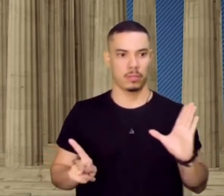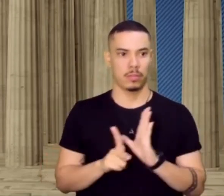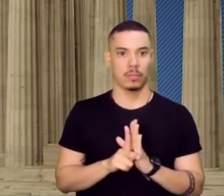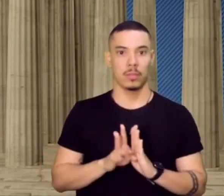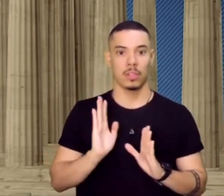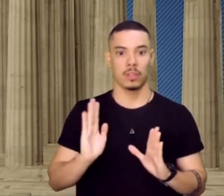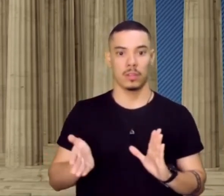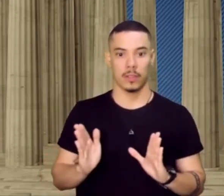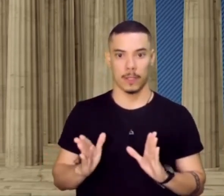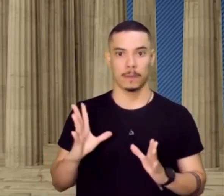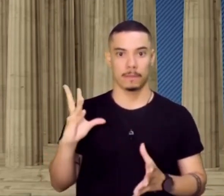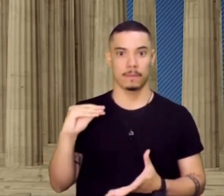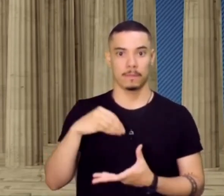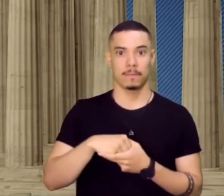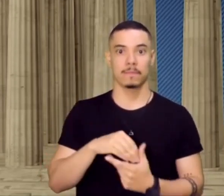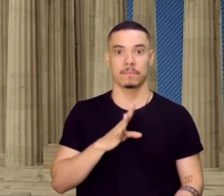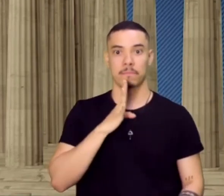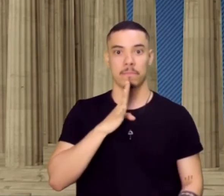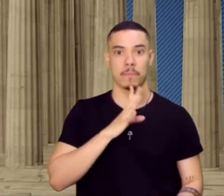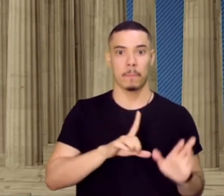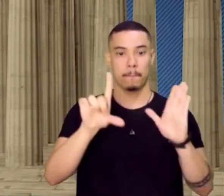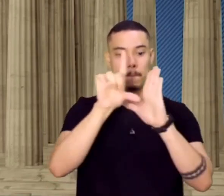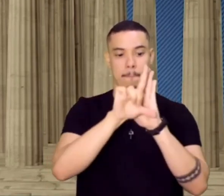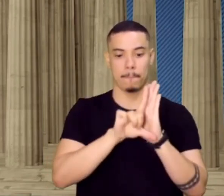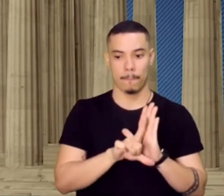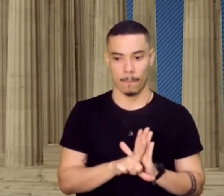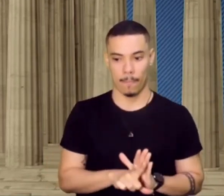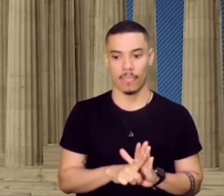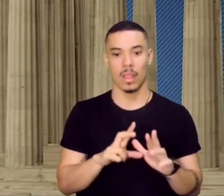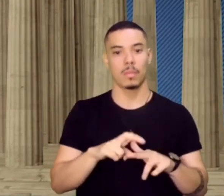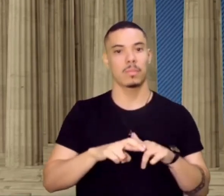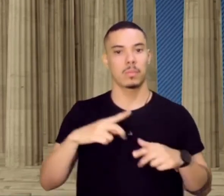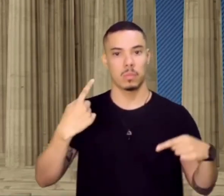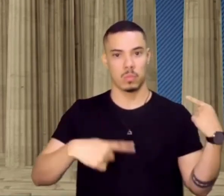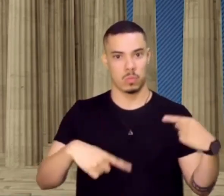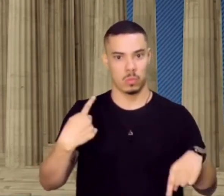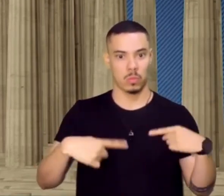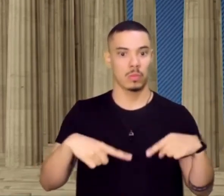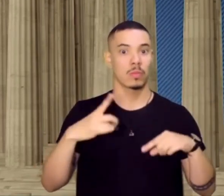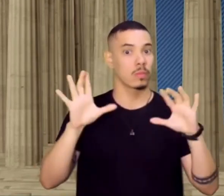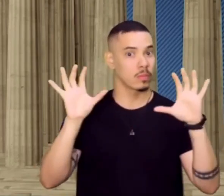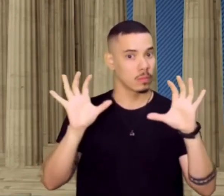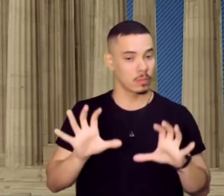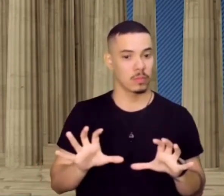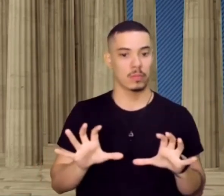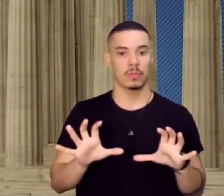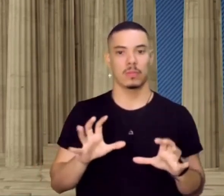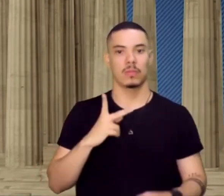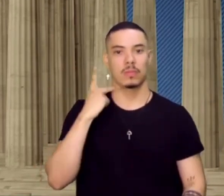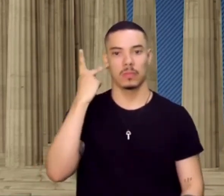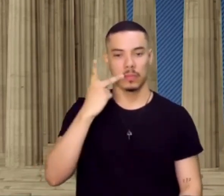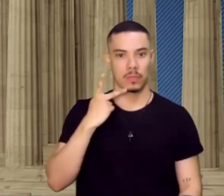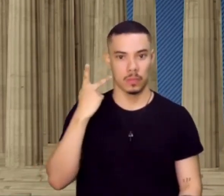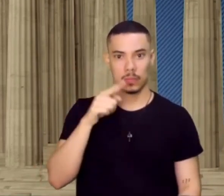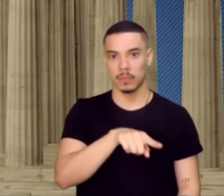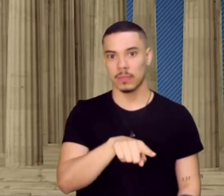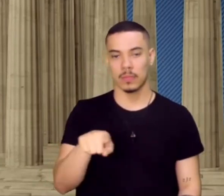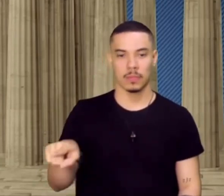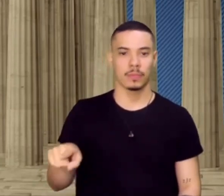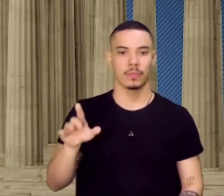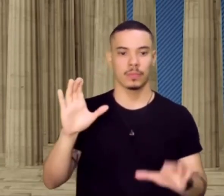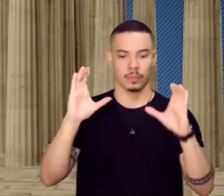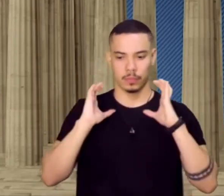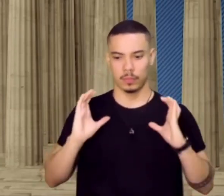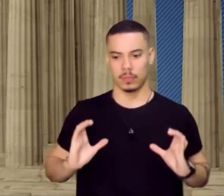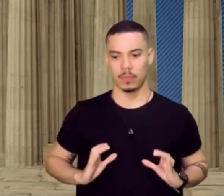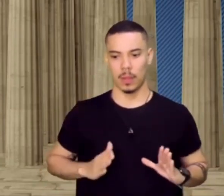a conhecer um pouco dessas leis. Então, política nesse sentido, você, enquanto cidadão,